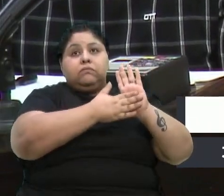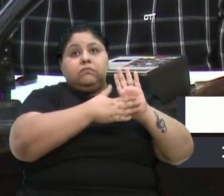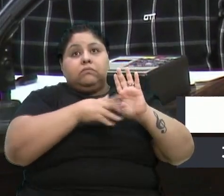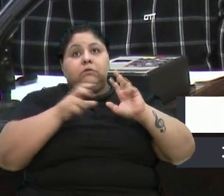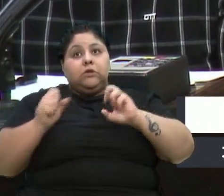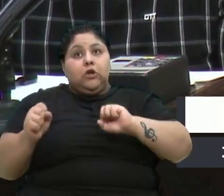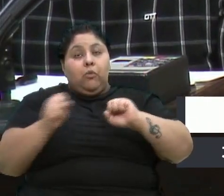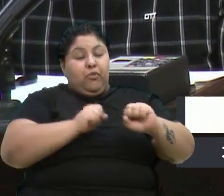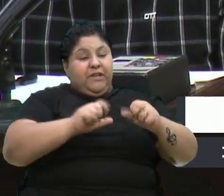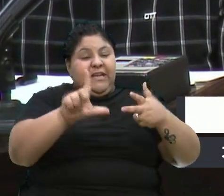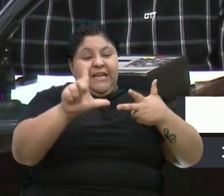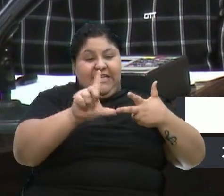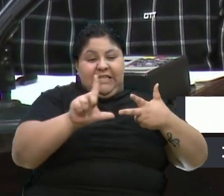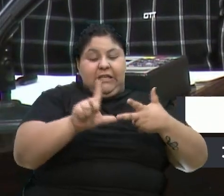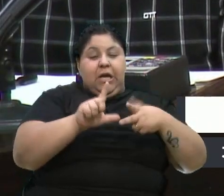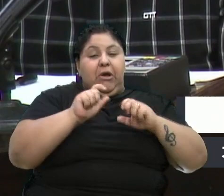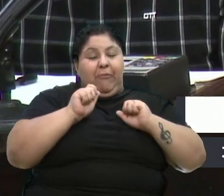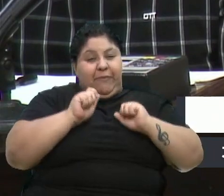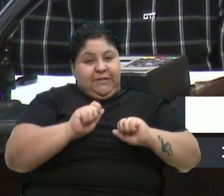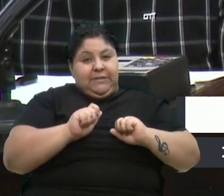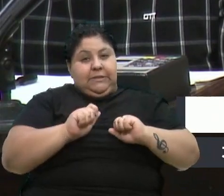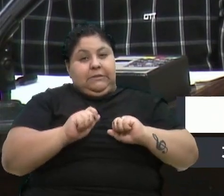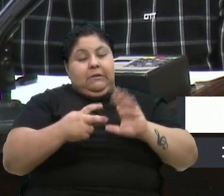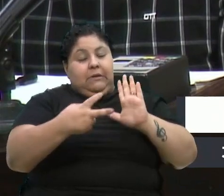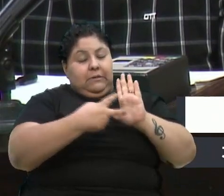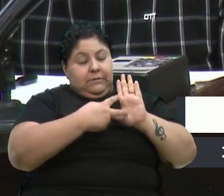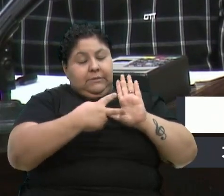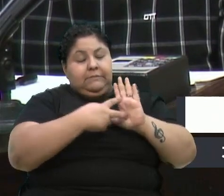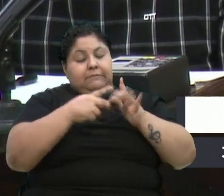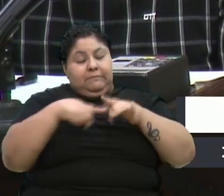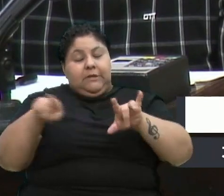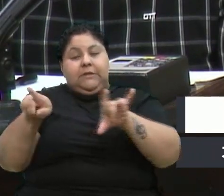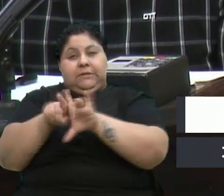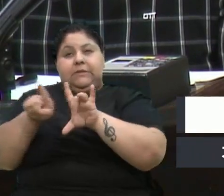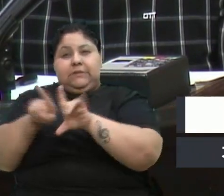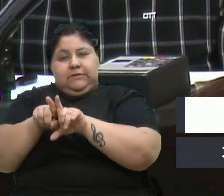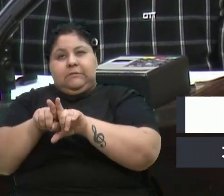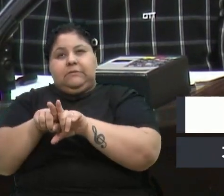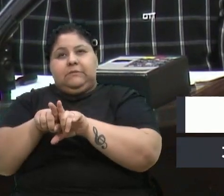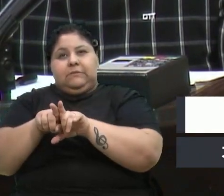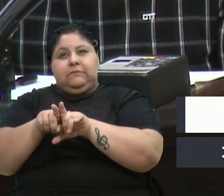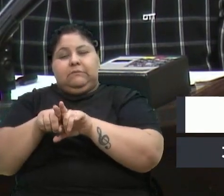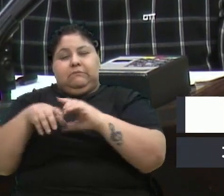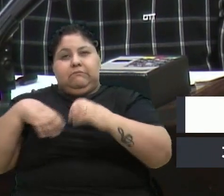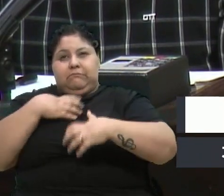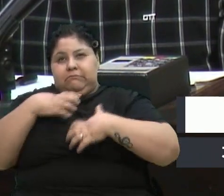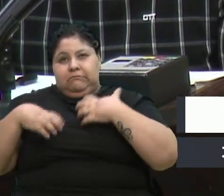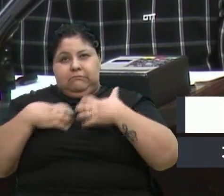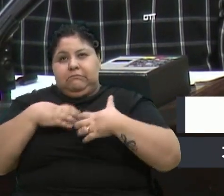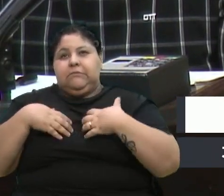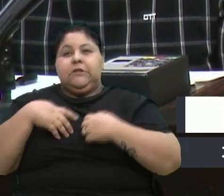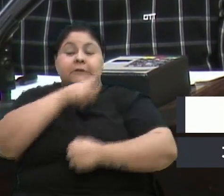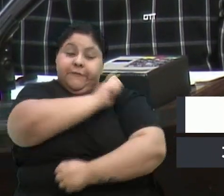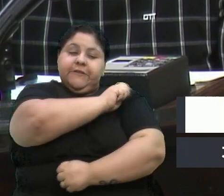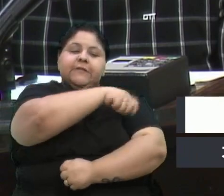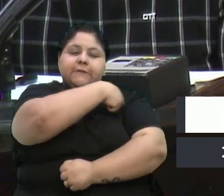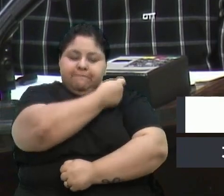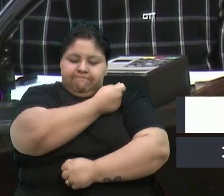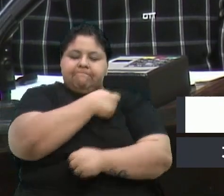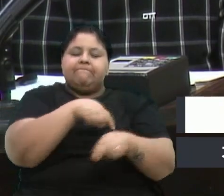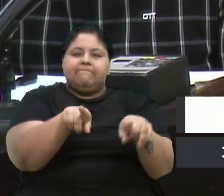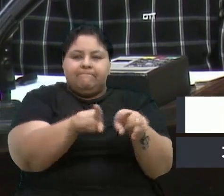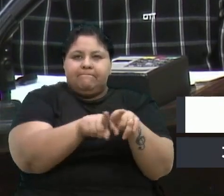legislativo precisa, de fato, estar sempre atento, mas também, de uma certa forma, na face fiscalizadora,